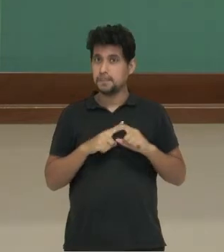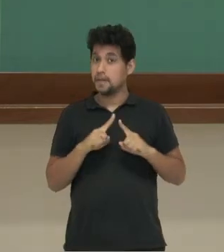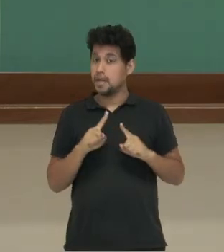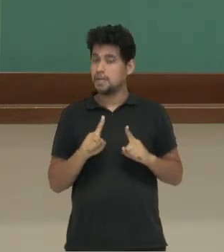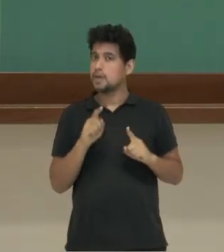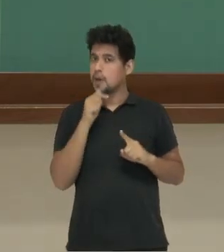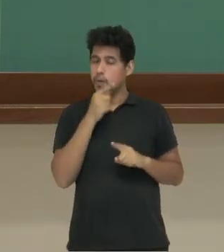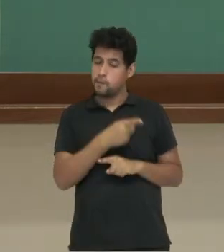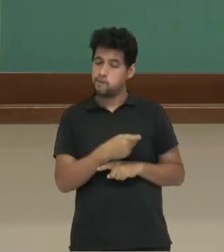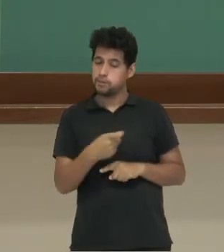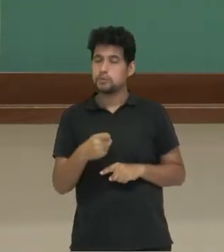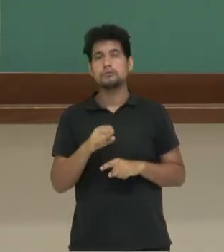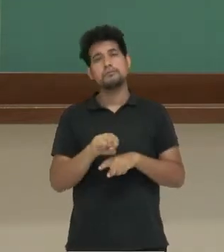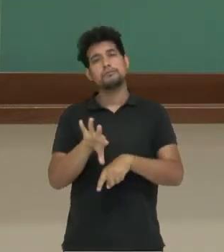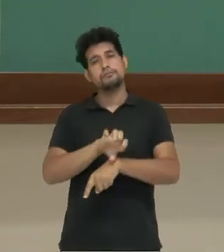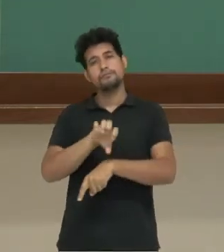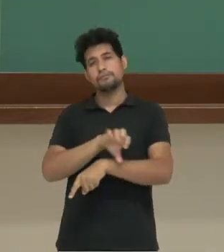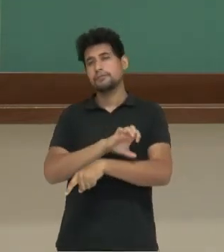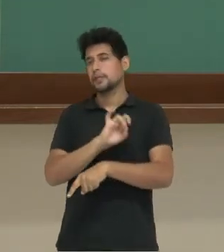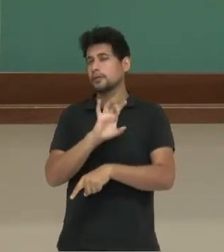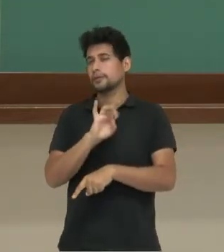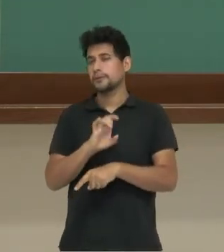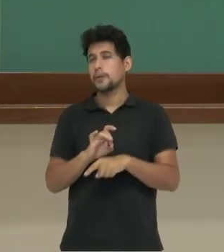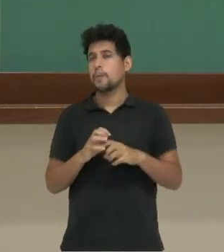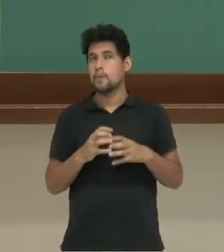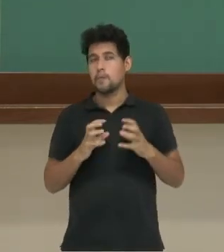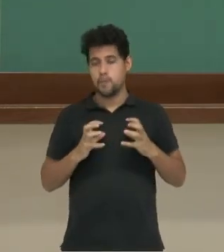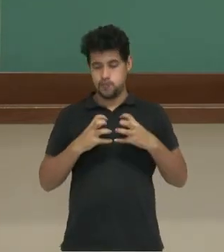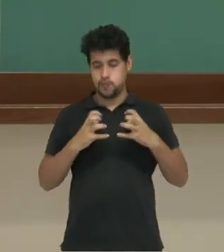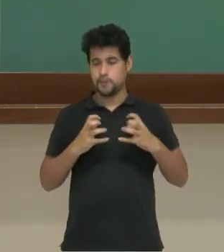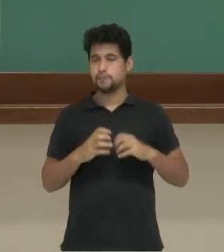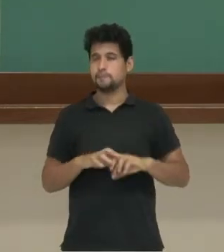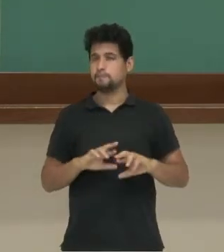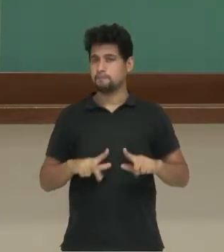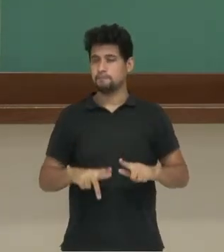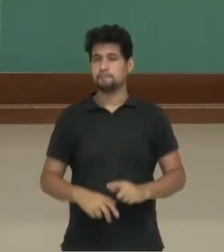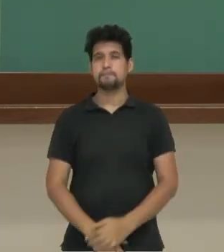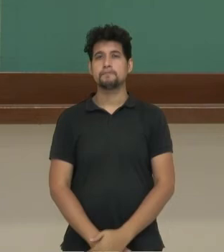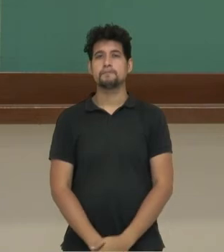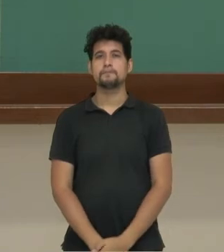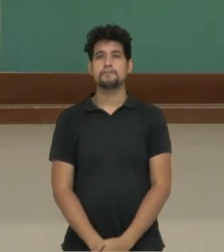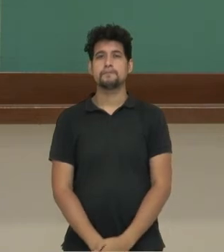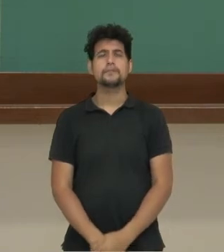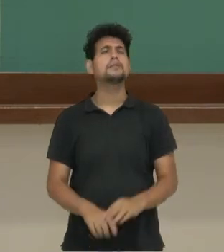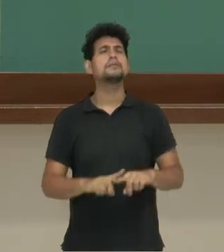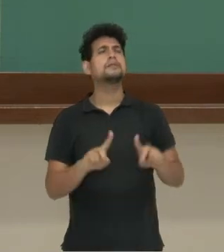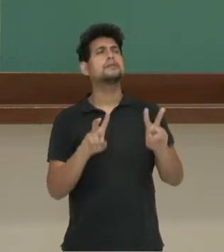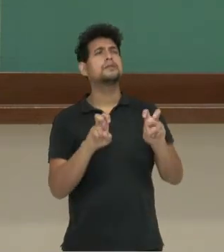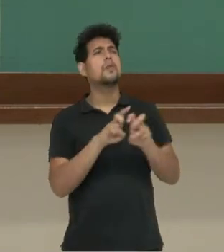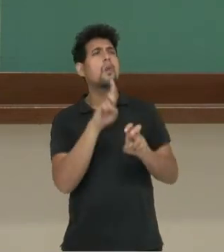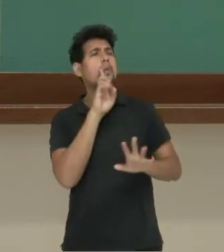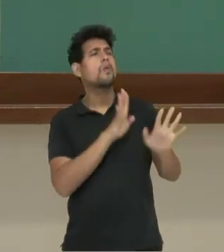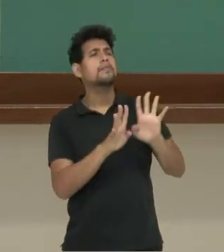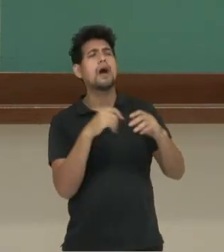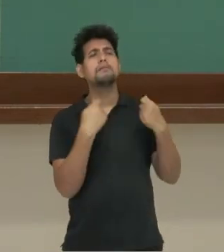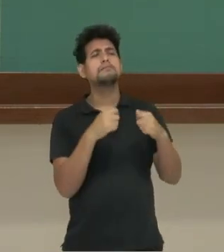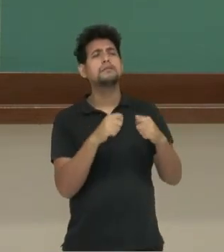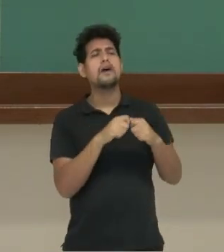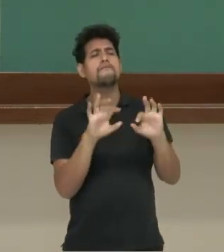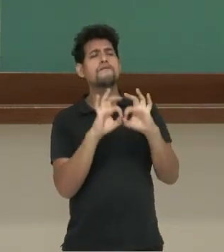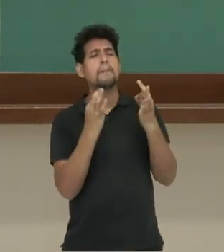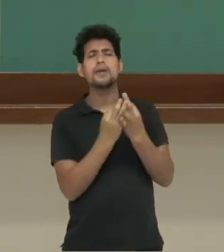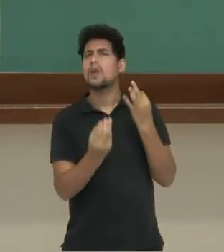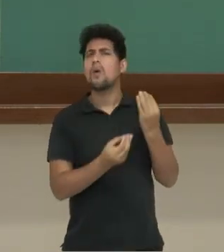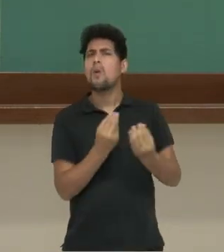girino, a respiração é por brânquias, ok? Com relação ao cuidado parental, né? O cuidado